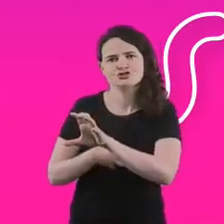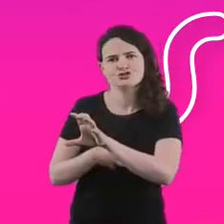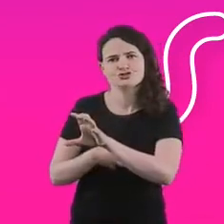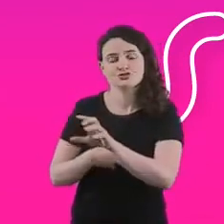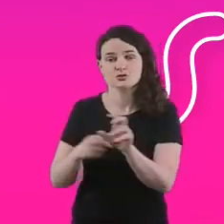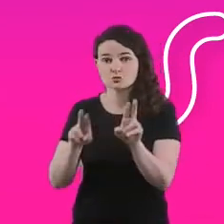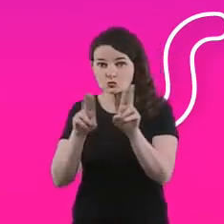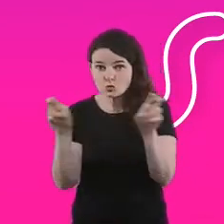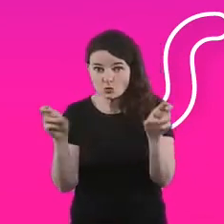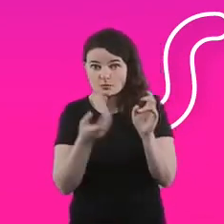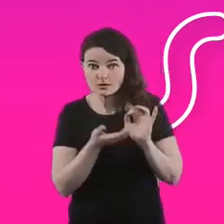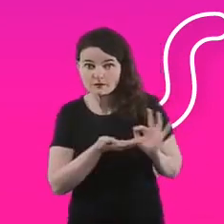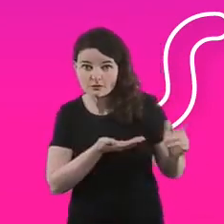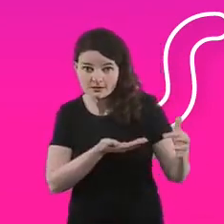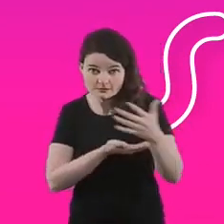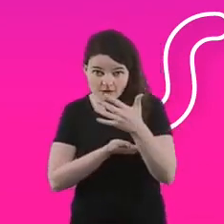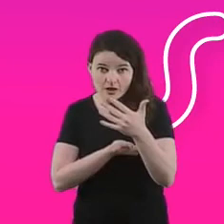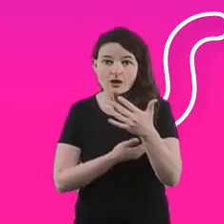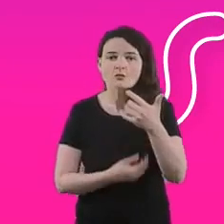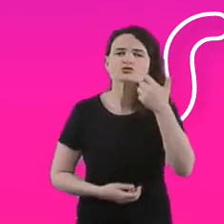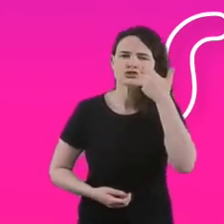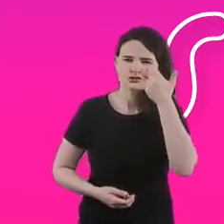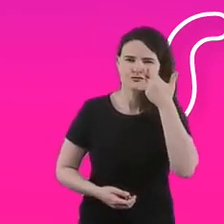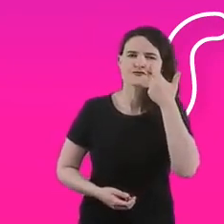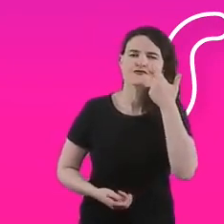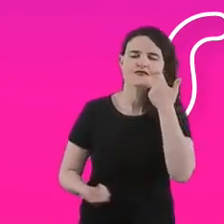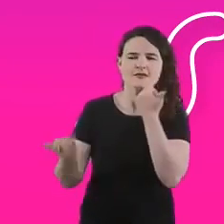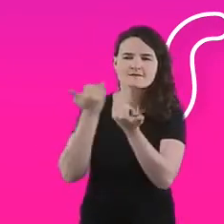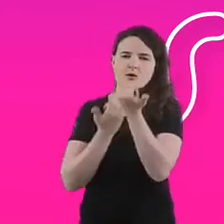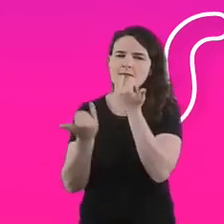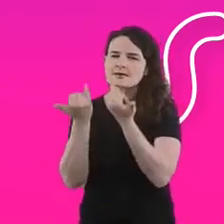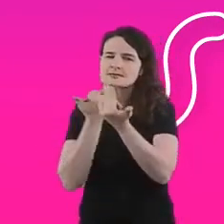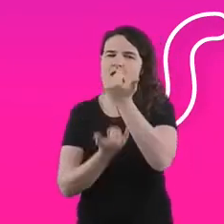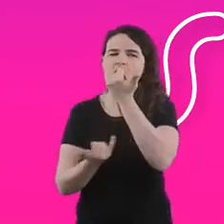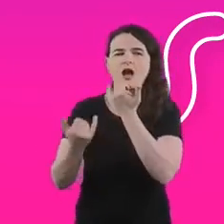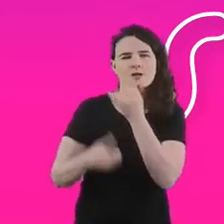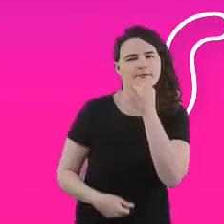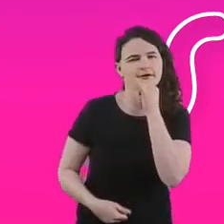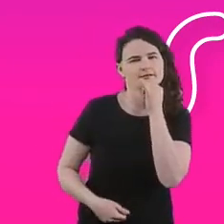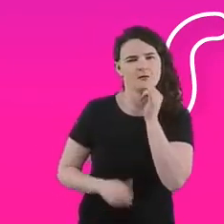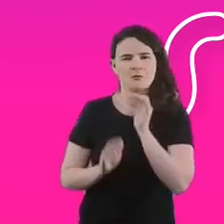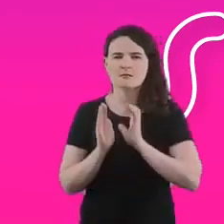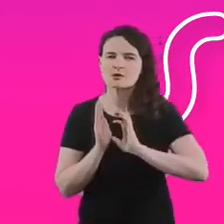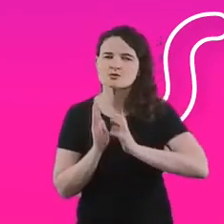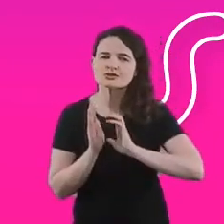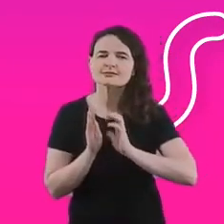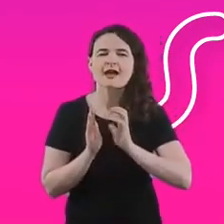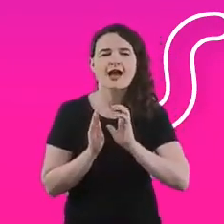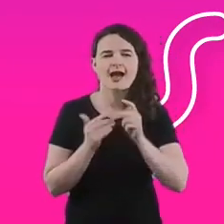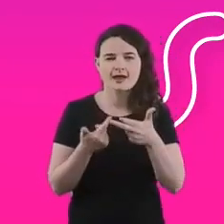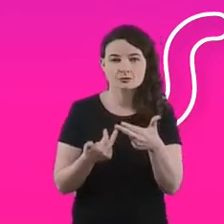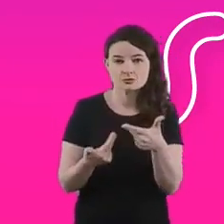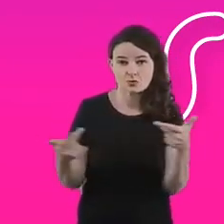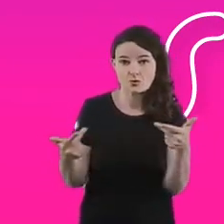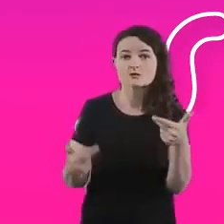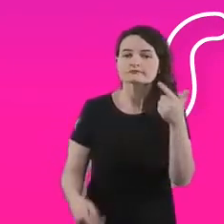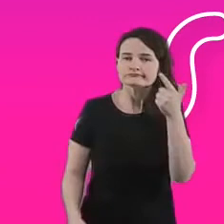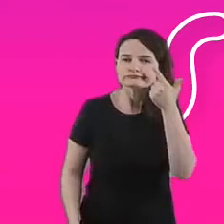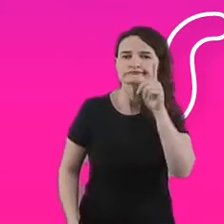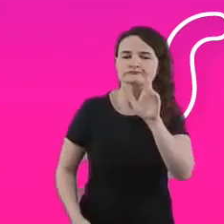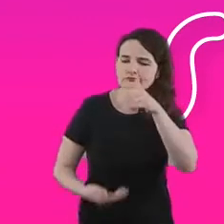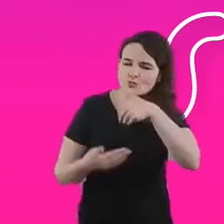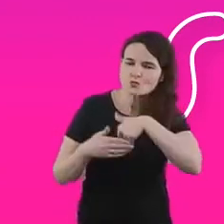gente tem tentado construir aí fontes de informação, repositórios, data lakes, data warehouse, que a gente consiga armazenar essas